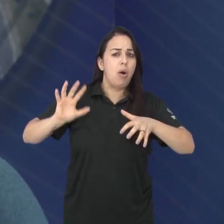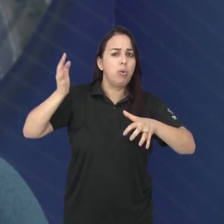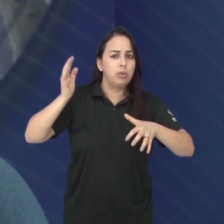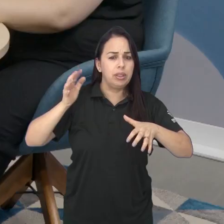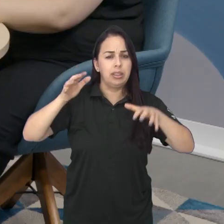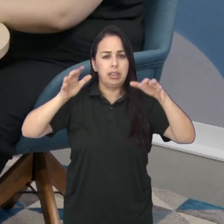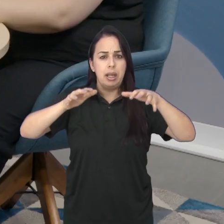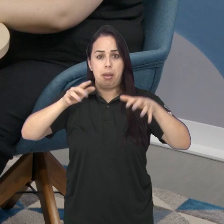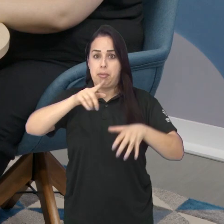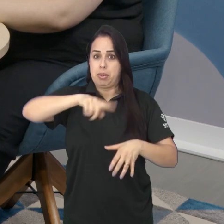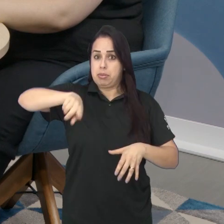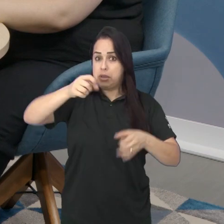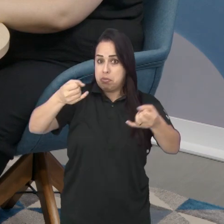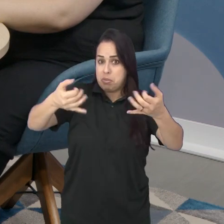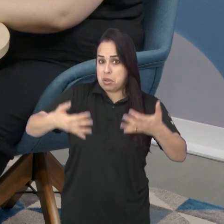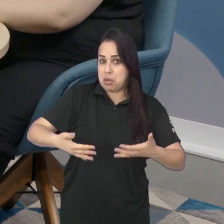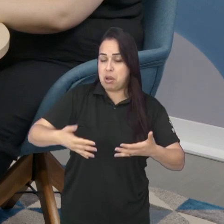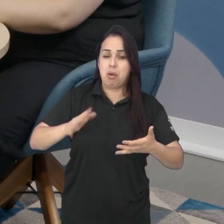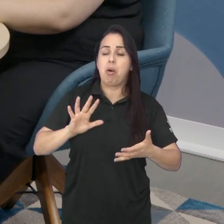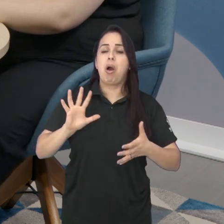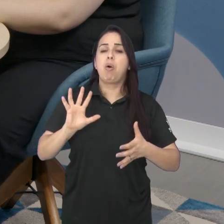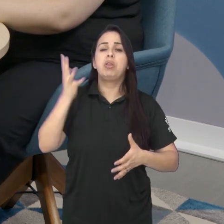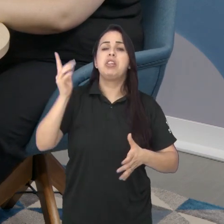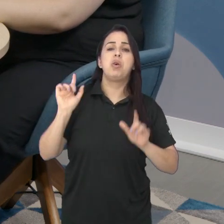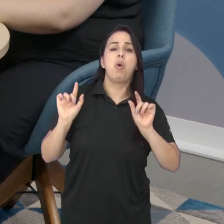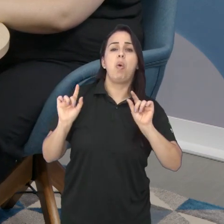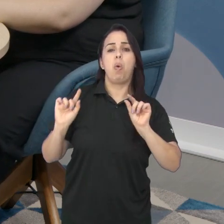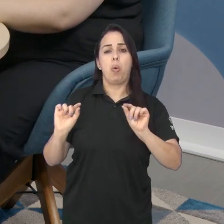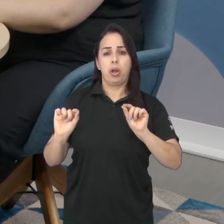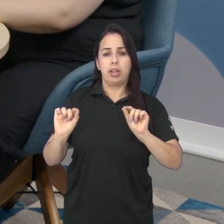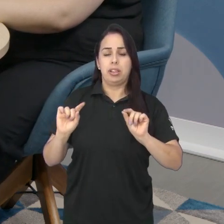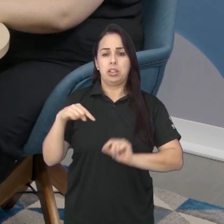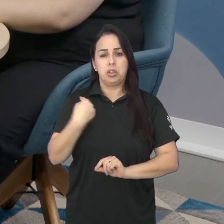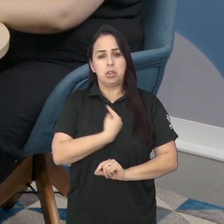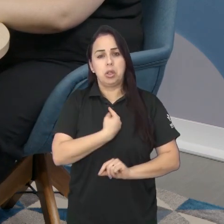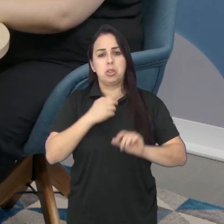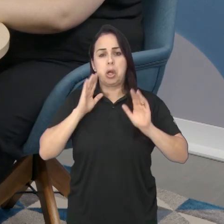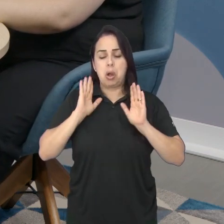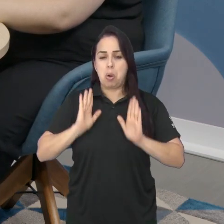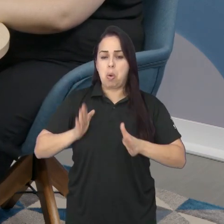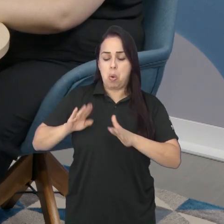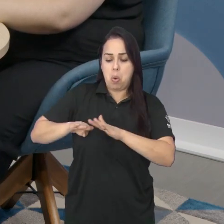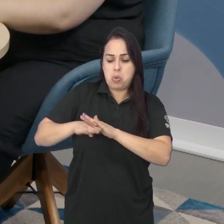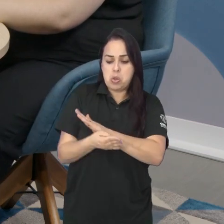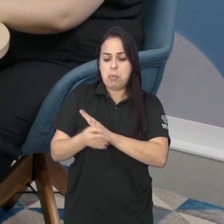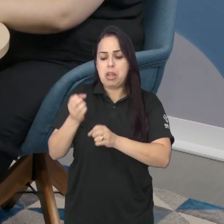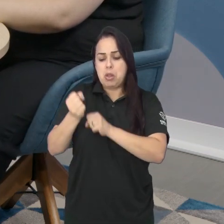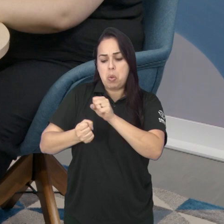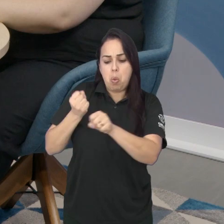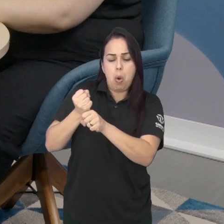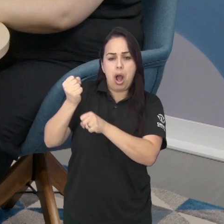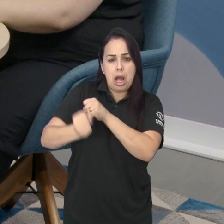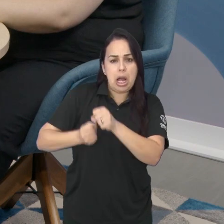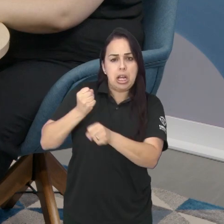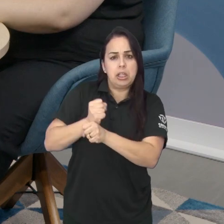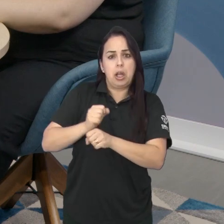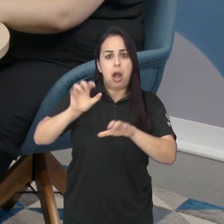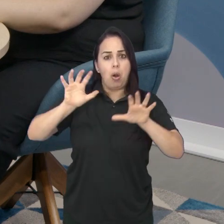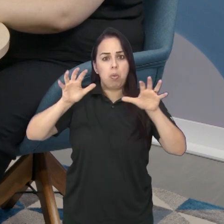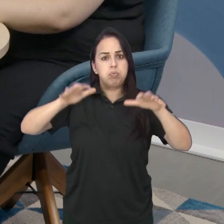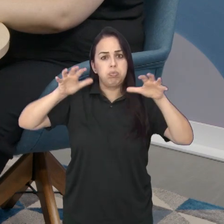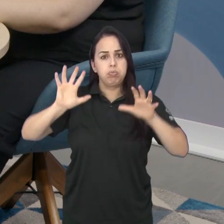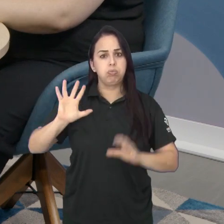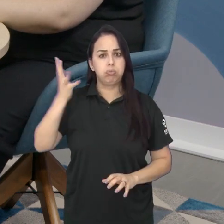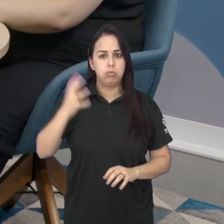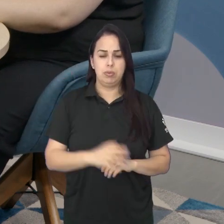chove-se tanto, para as pessoas entenderem qual que é o fenômeno que acontece e a gente costuma todo ano ter chuvas bem densas, como eu